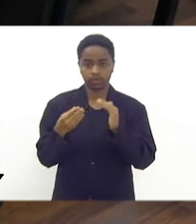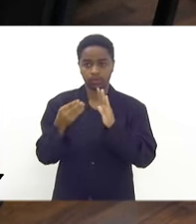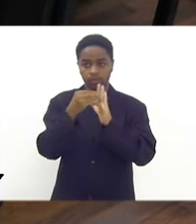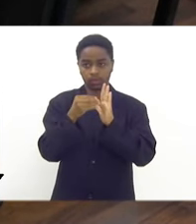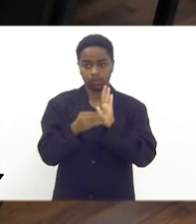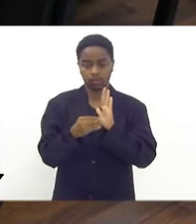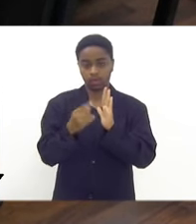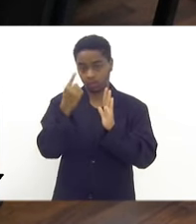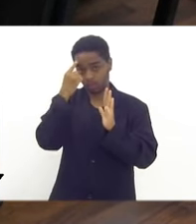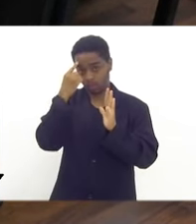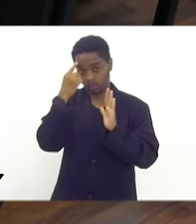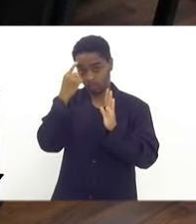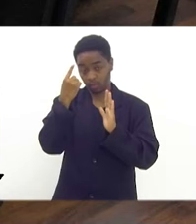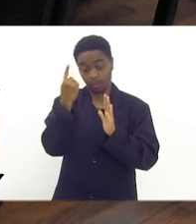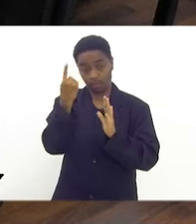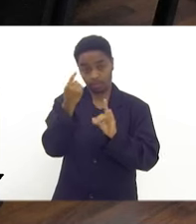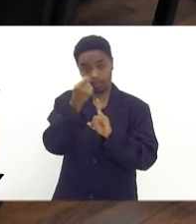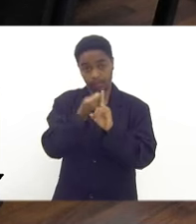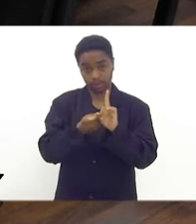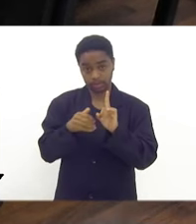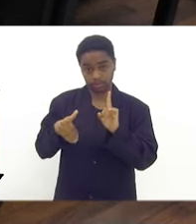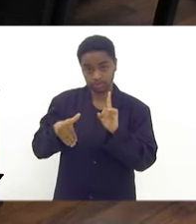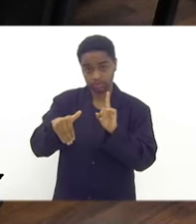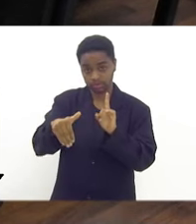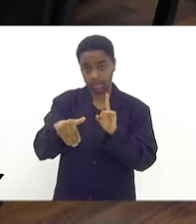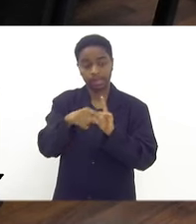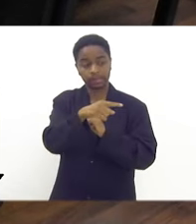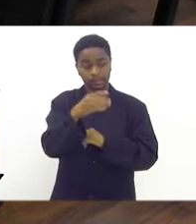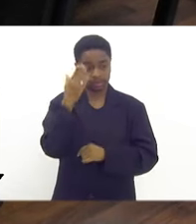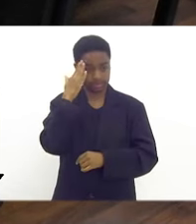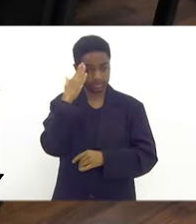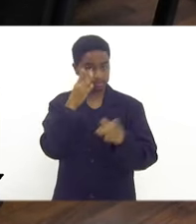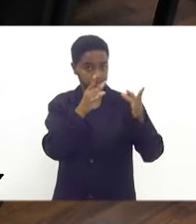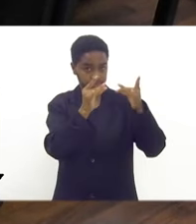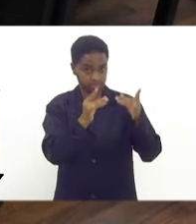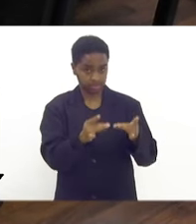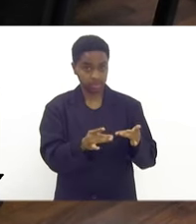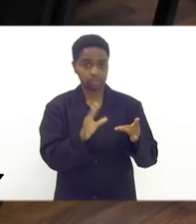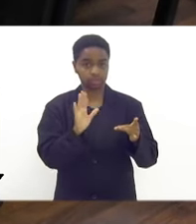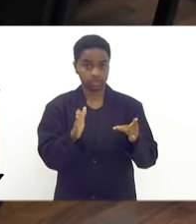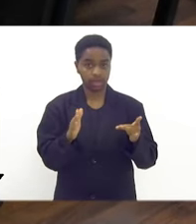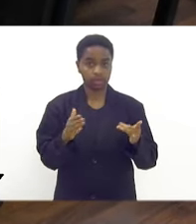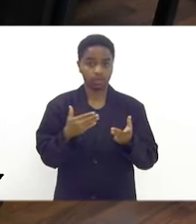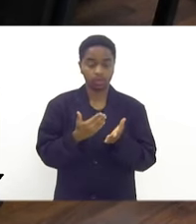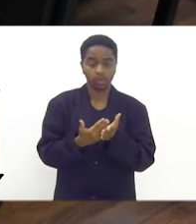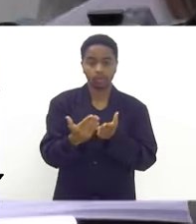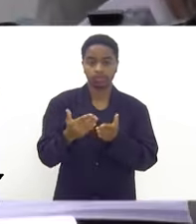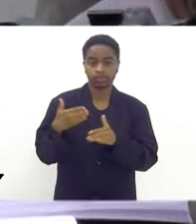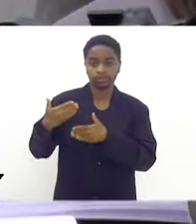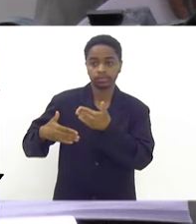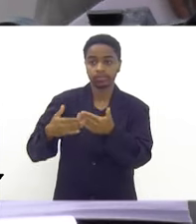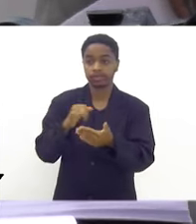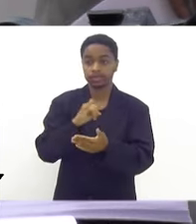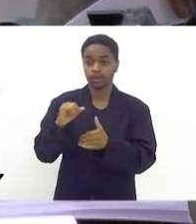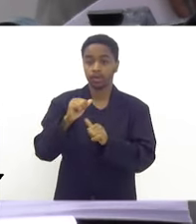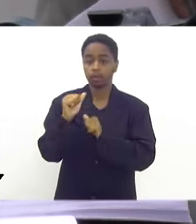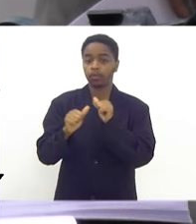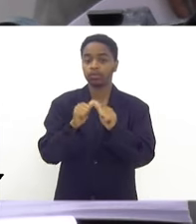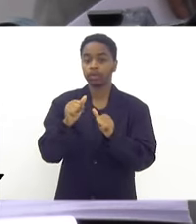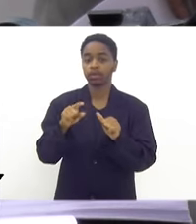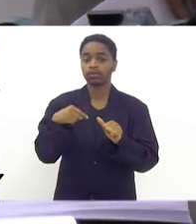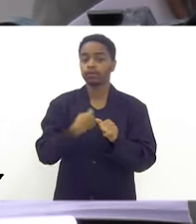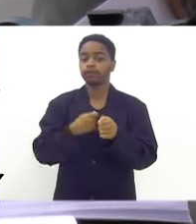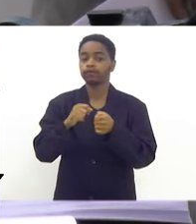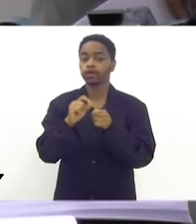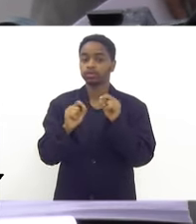aqui h um mês se ele tá um mês então ele vai tomar conhecimento de que a CP já tá andamento porque a pessoa só a todo momento mudar um órgão como é que a gente faz